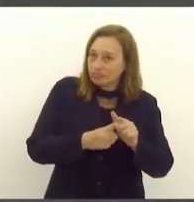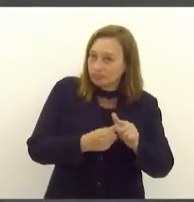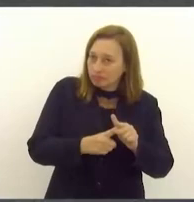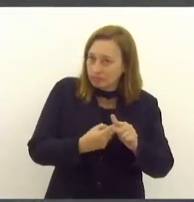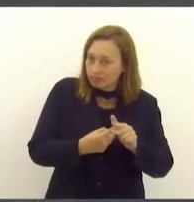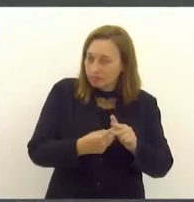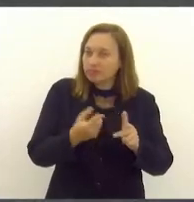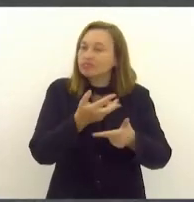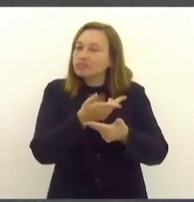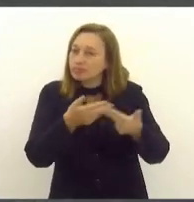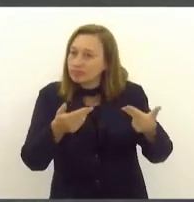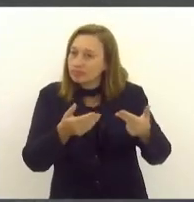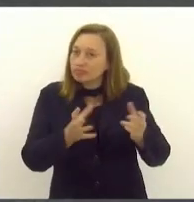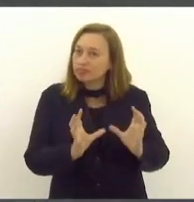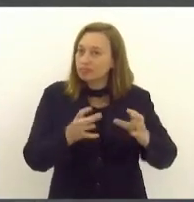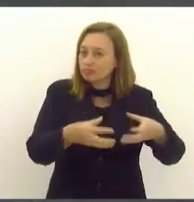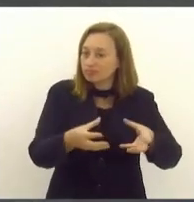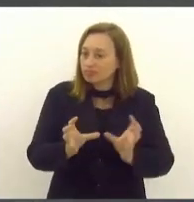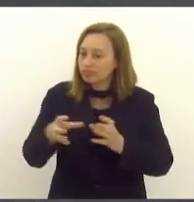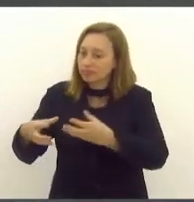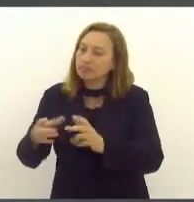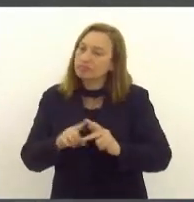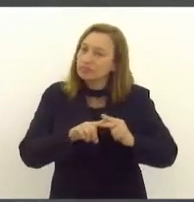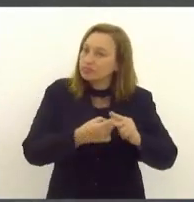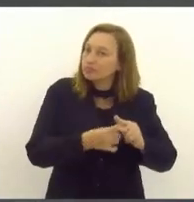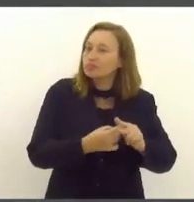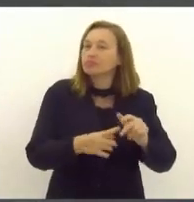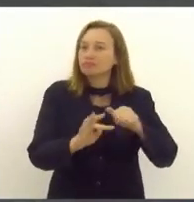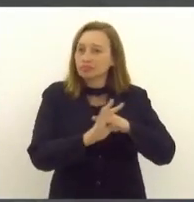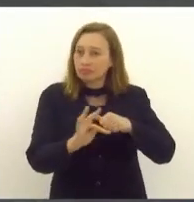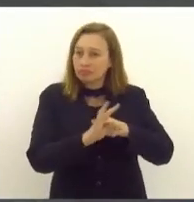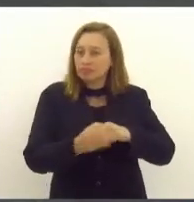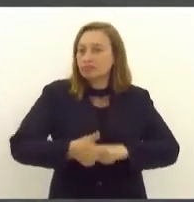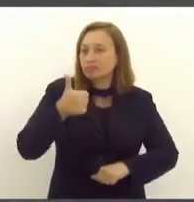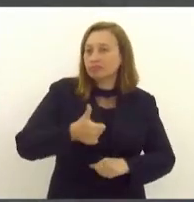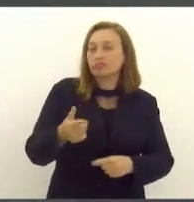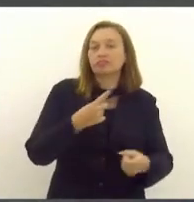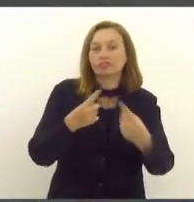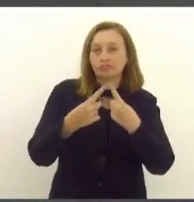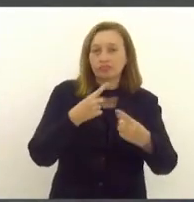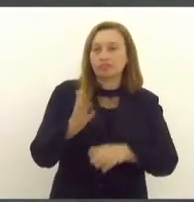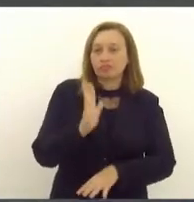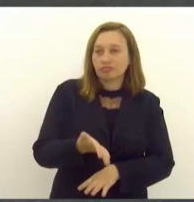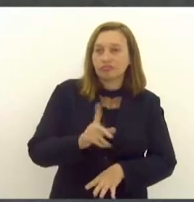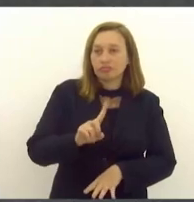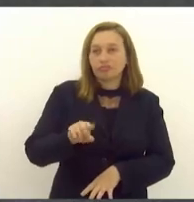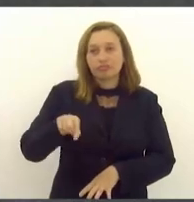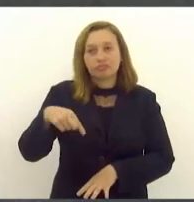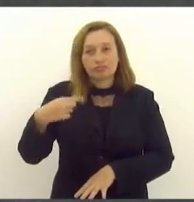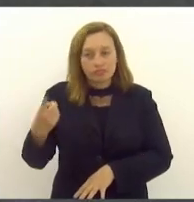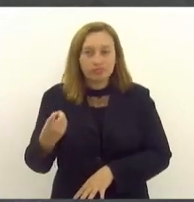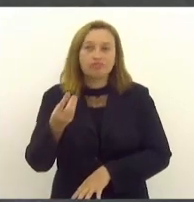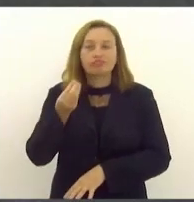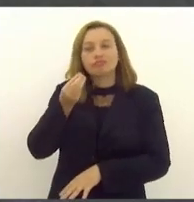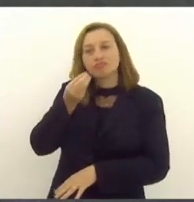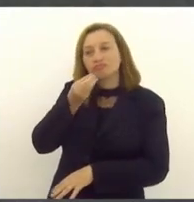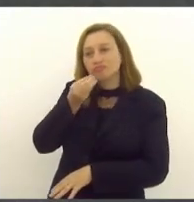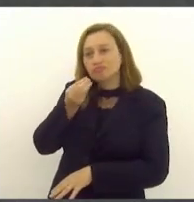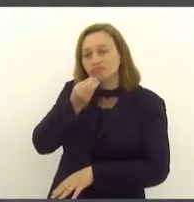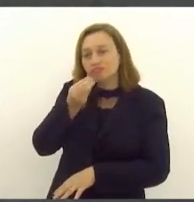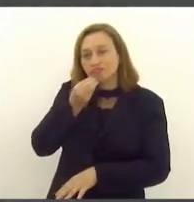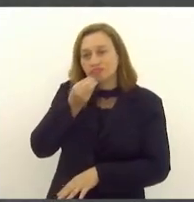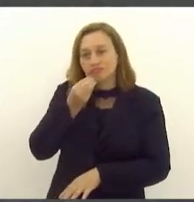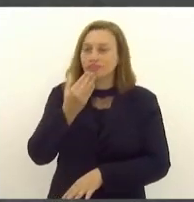passou por diversas câmeras técnicas aqui da nossa casa em segunda discussão já na próxima oportunidade que